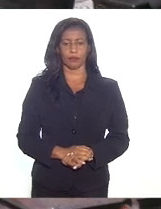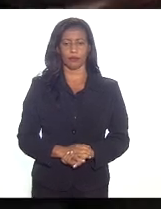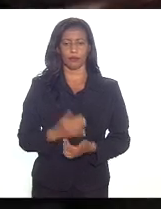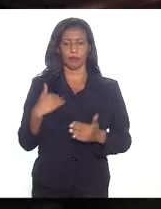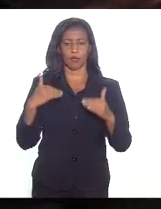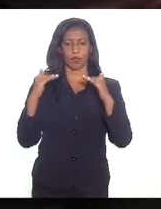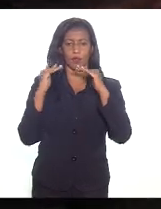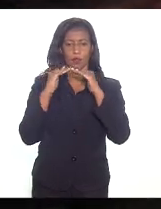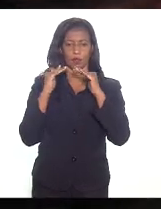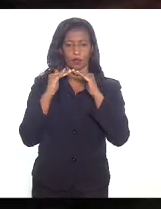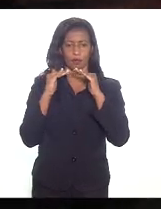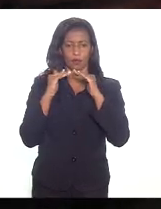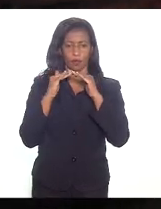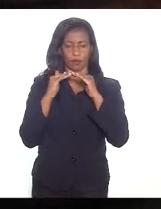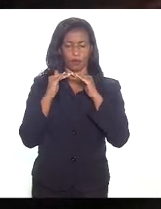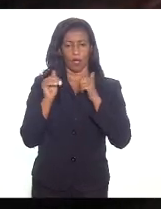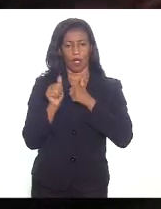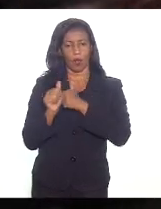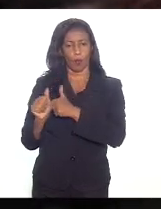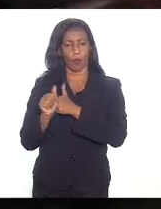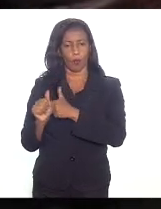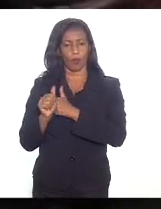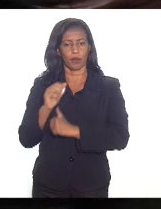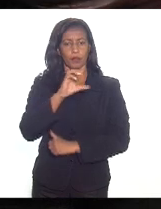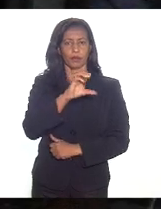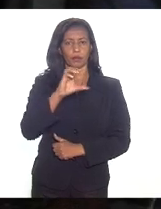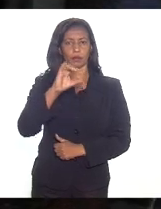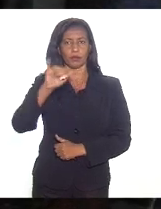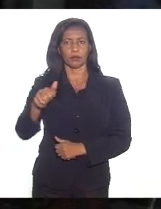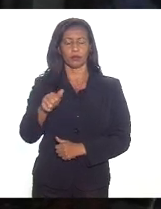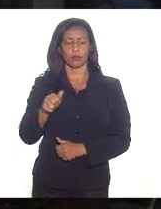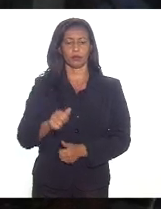Favorável no mérito, acompanhando a CCJ.